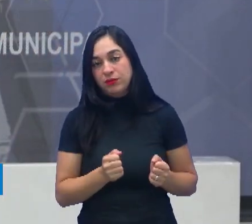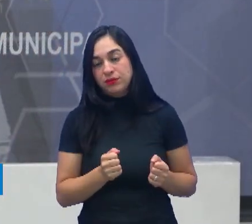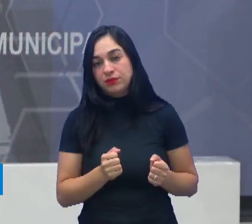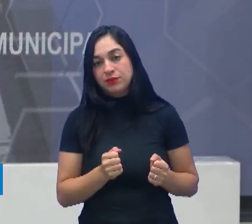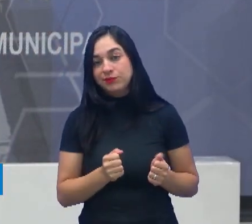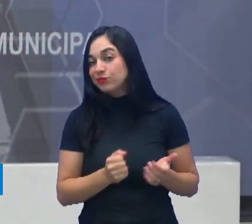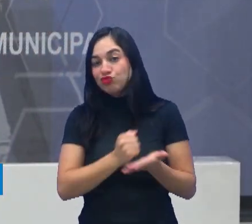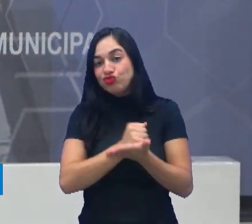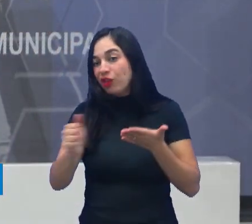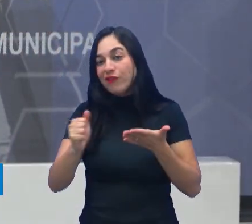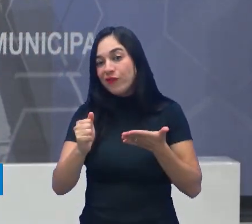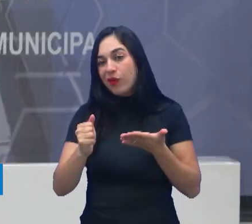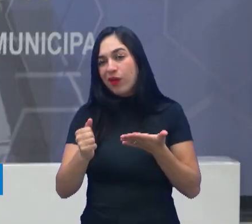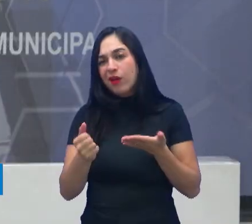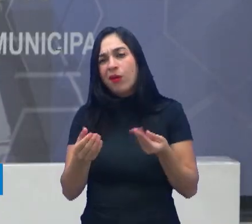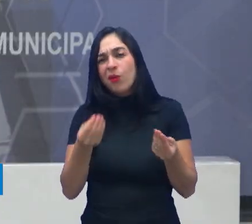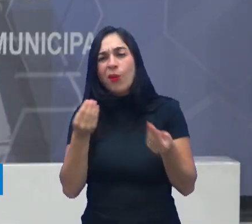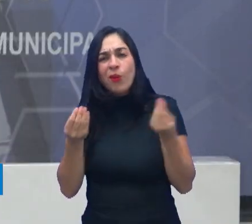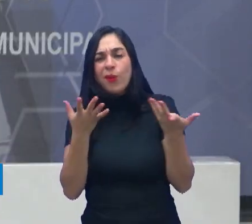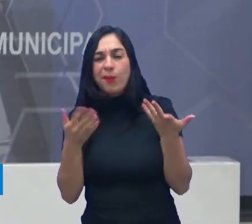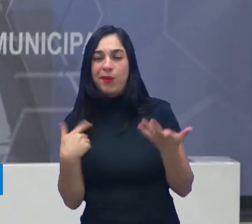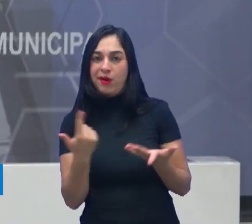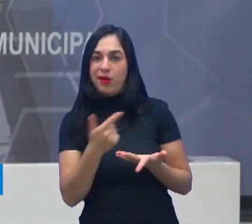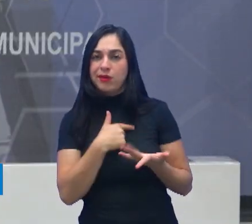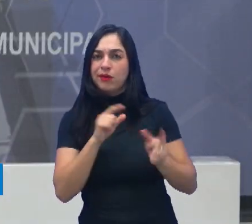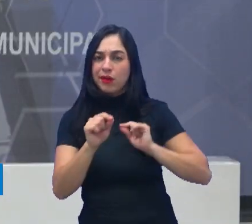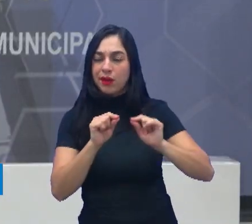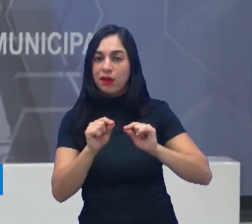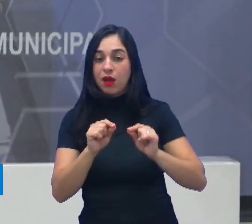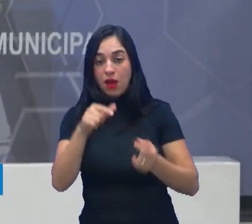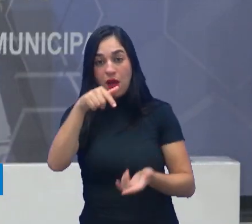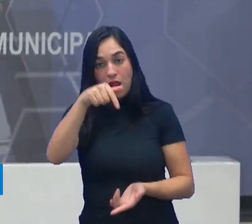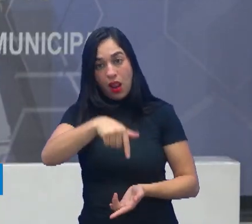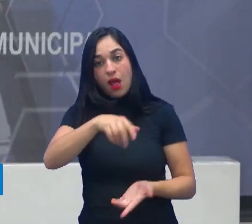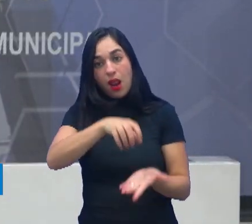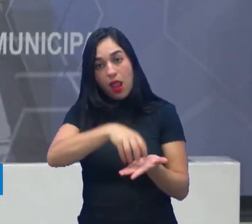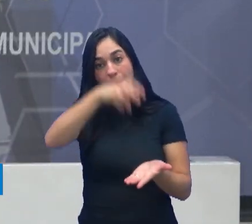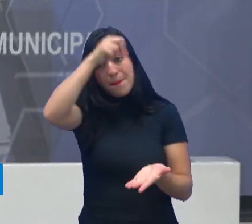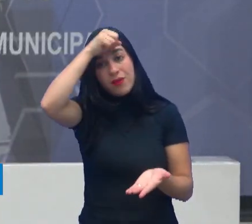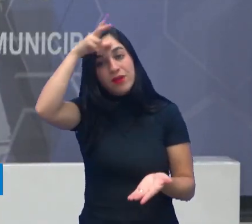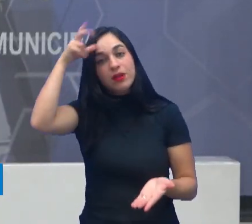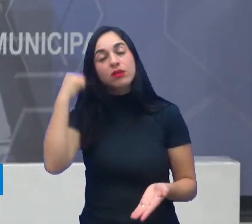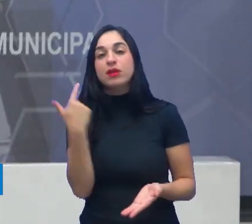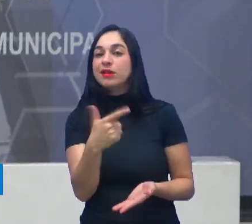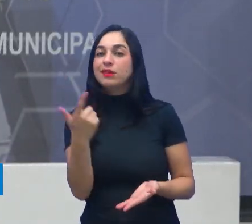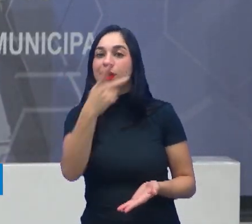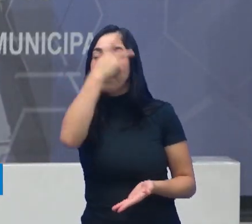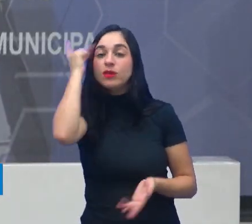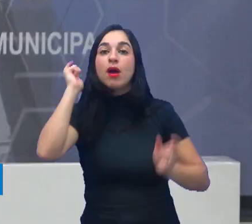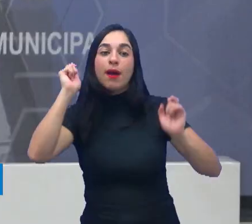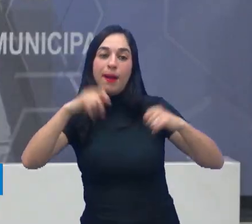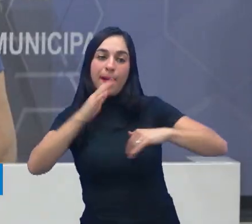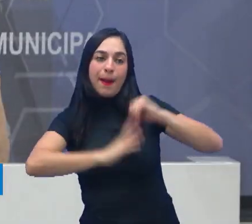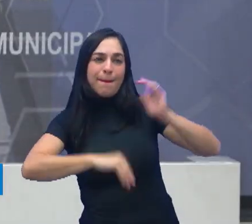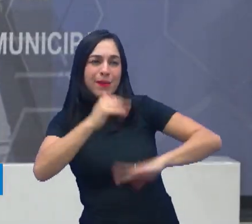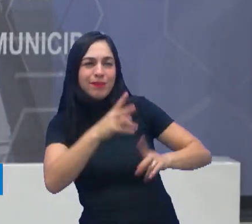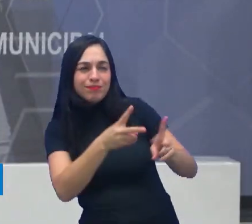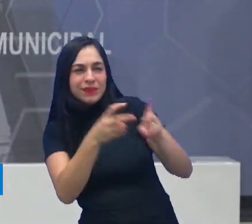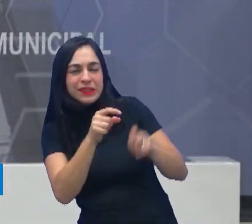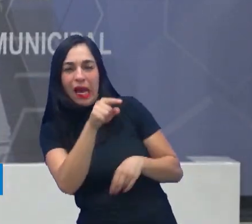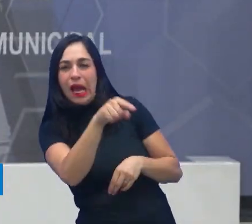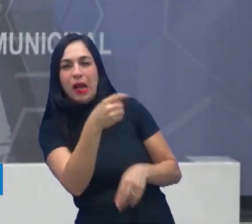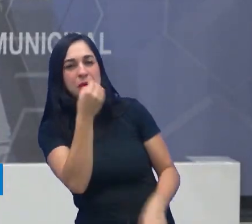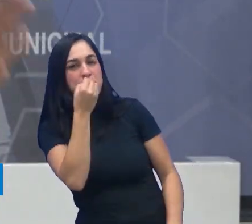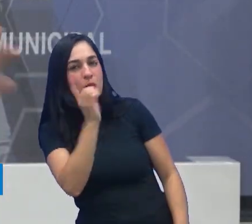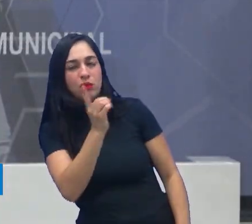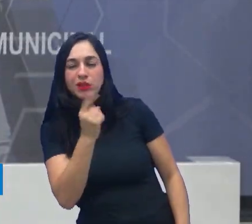Poxa vida, não é possível que a gente não tenha dentro da prefeitura pessoas capacitadas, com sensibilidade, de